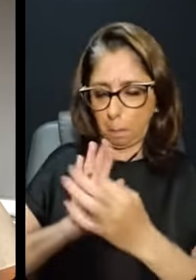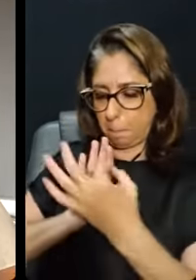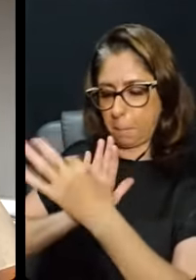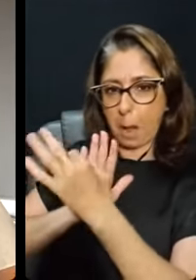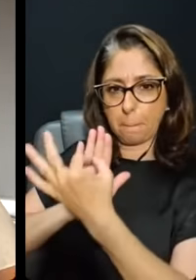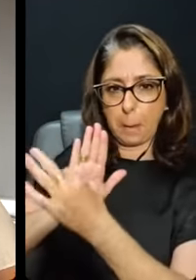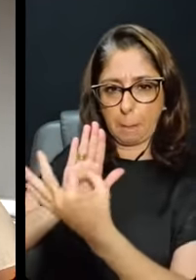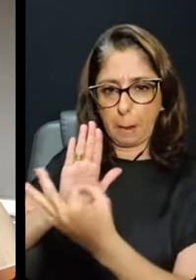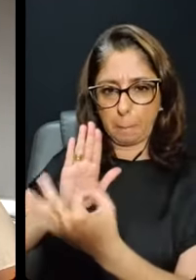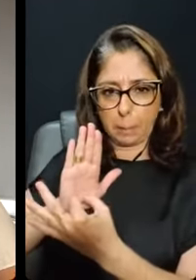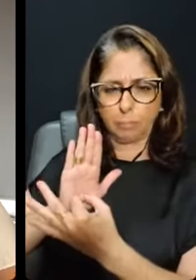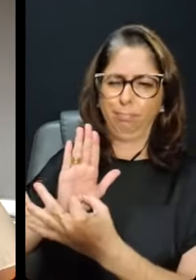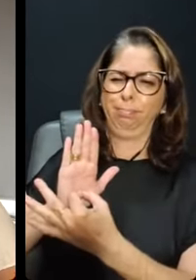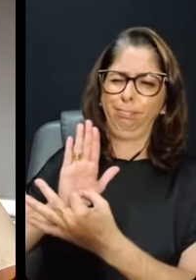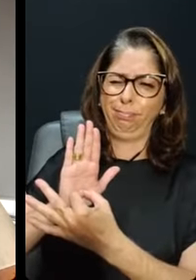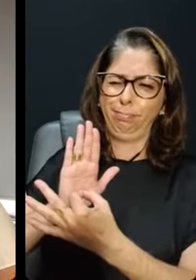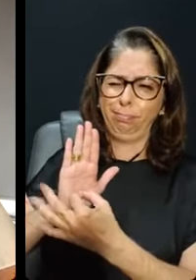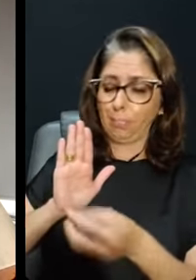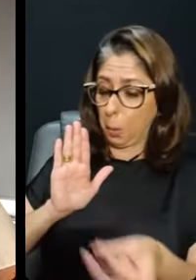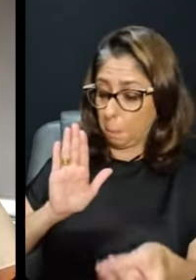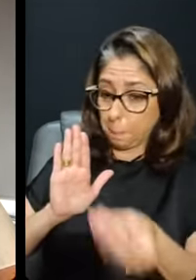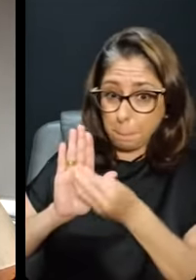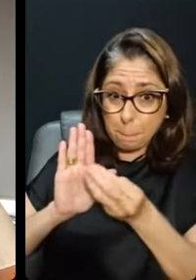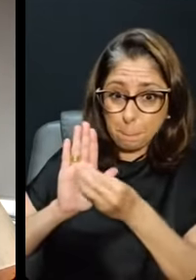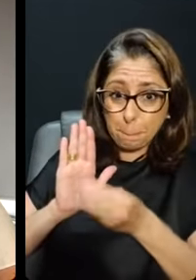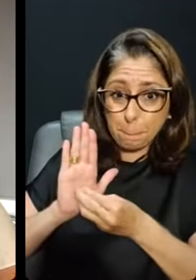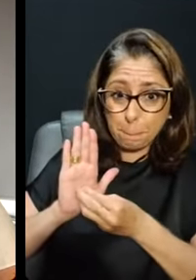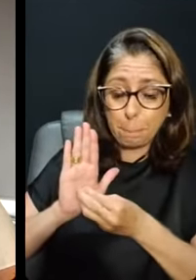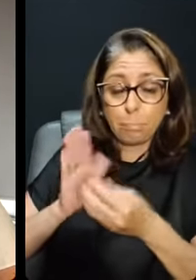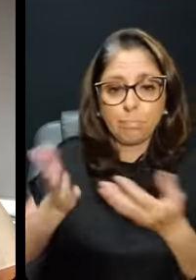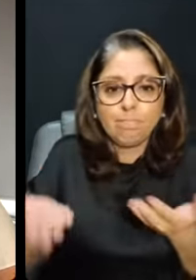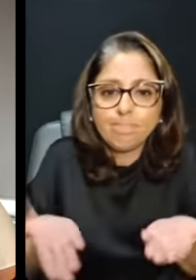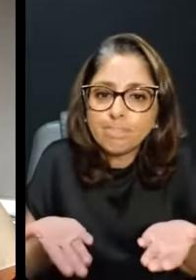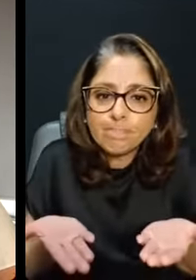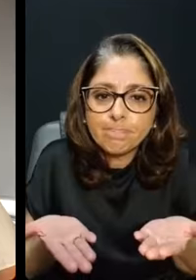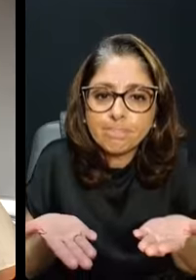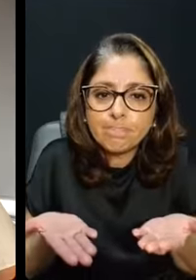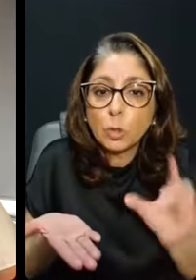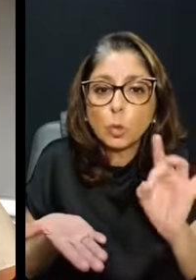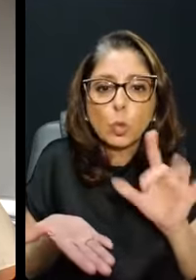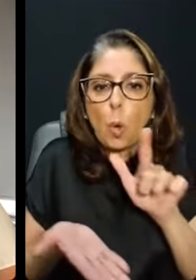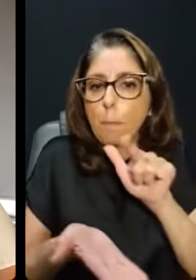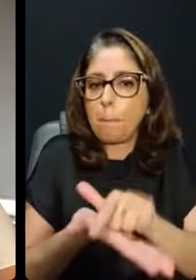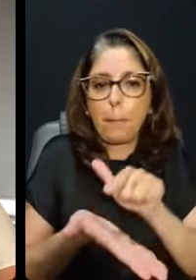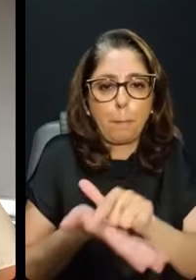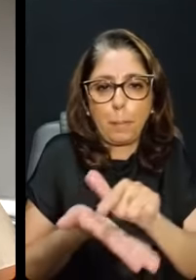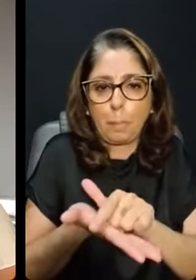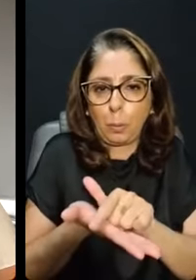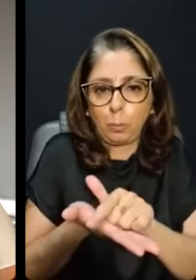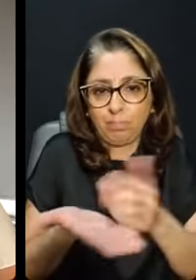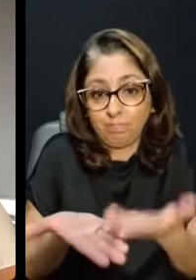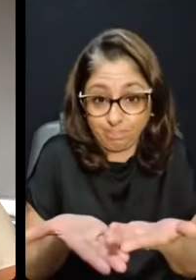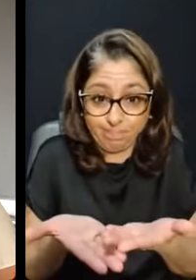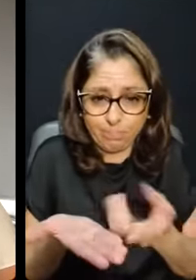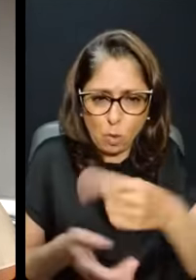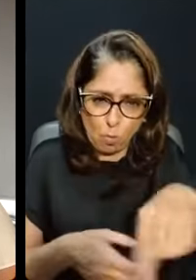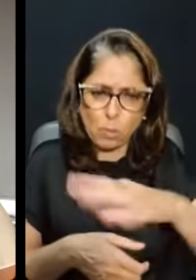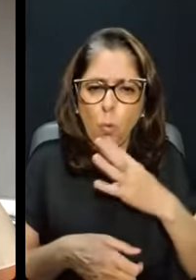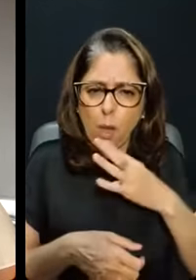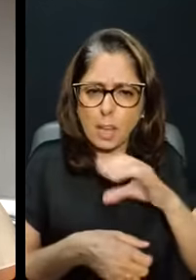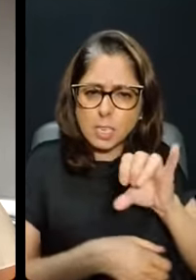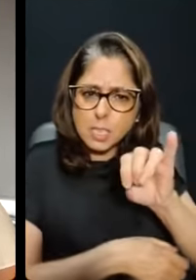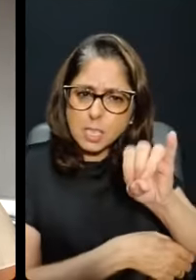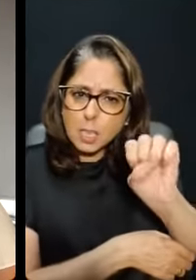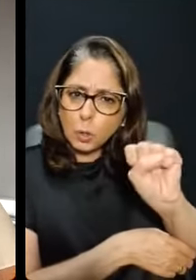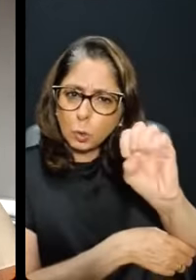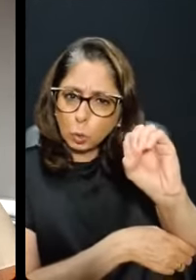está muito no papel, está muito distante da realidade. Mas a gente também tem normas ISO que indicam, né,